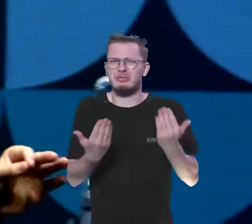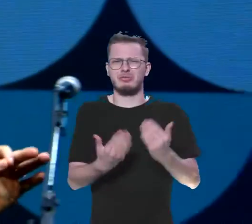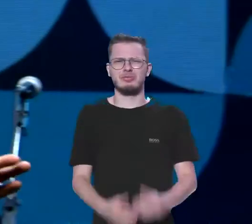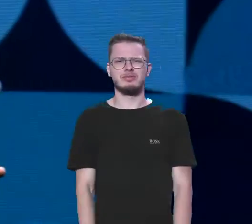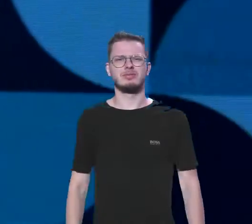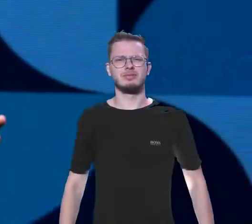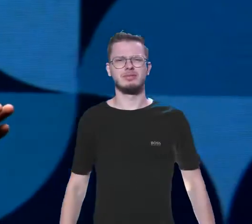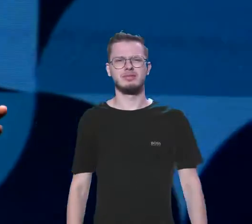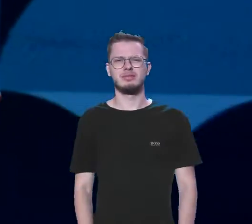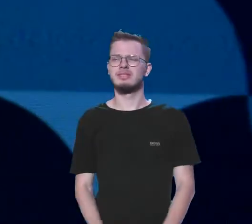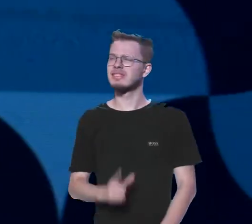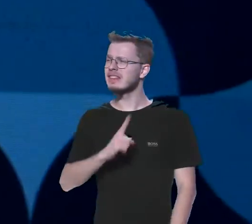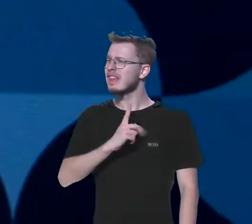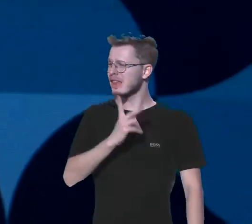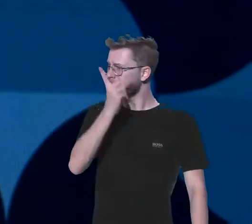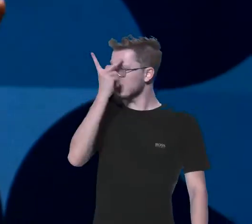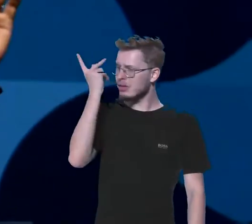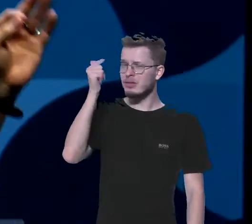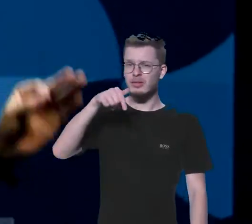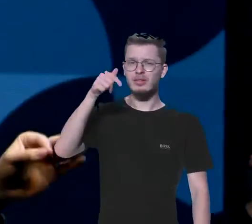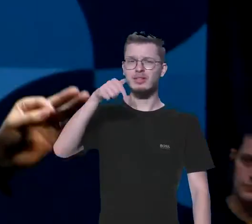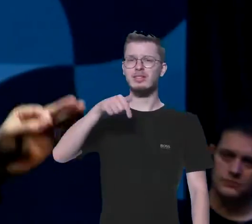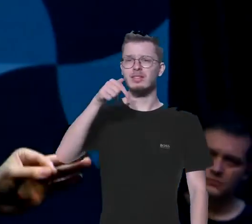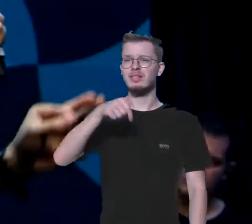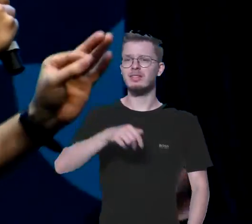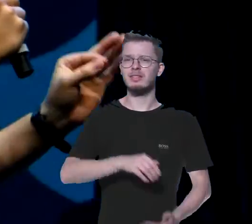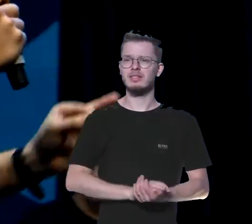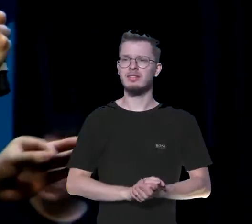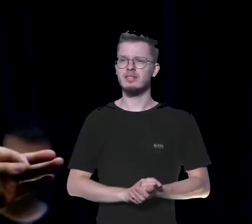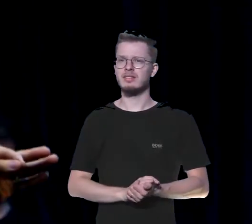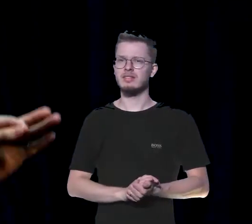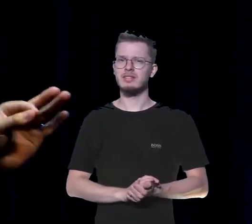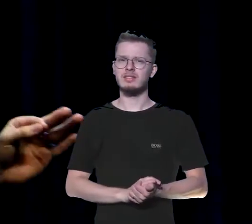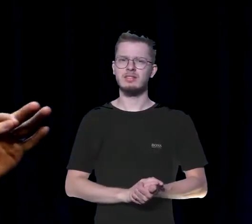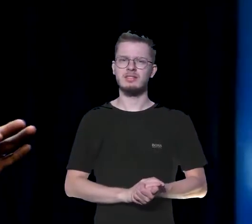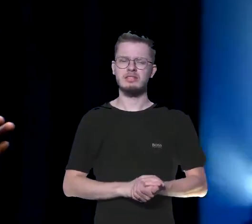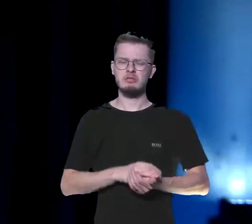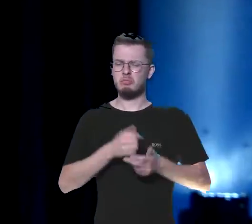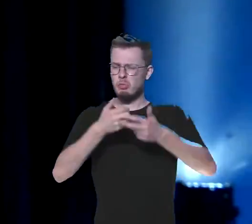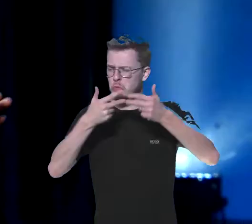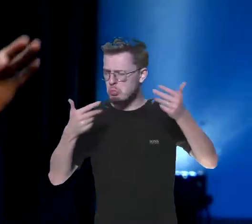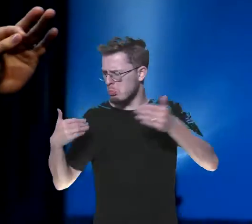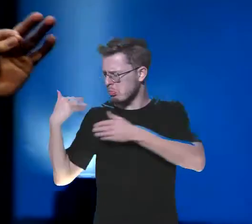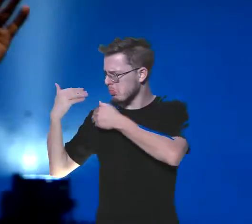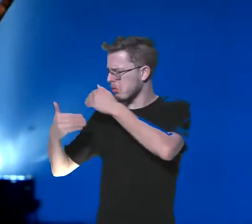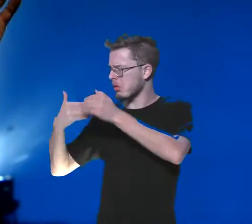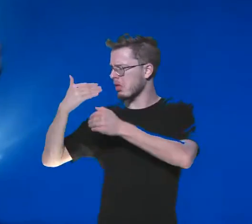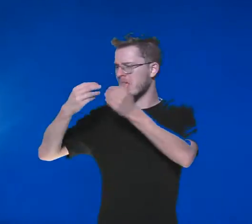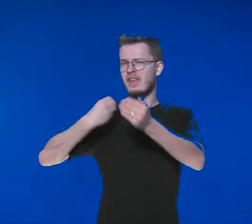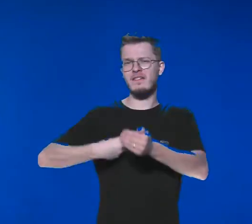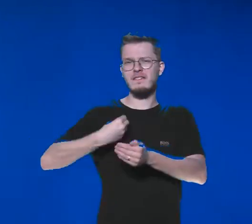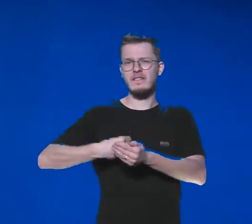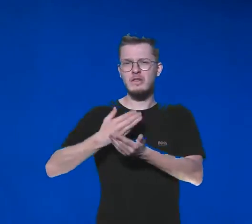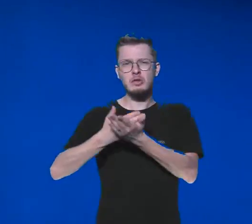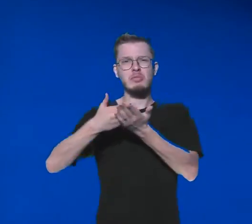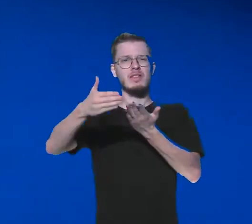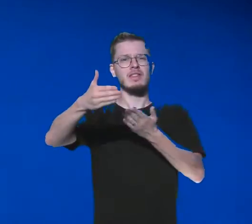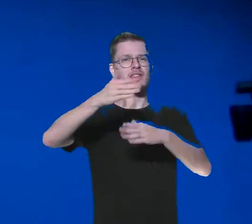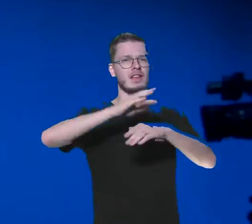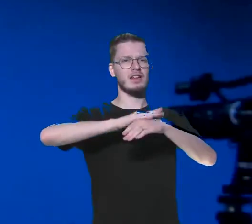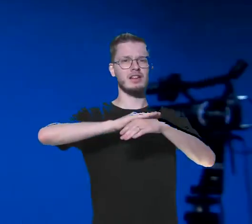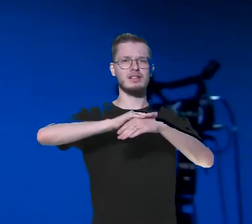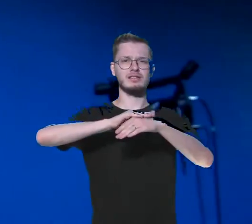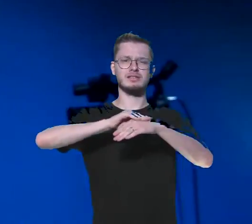Existem algumas pessoas aqui que, inclusive, depois de alguns episódios na vida, situações, começaram a ficar doentes,